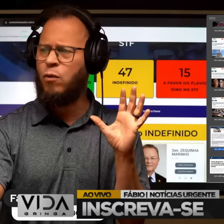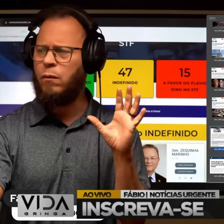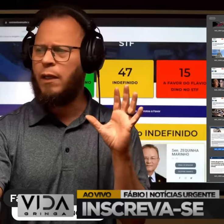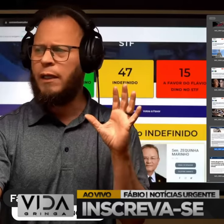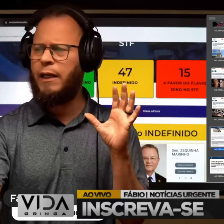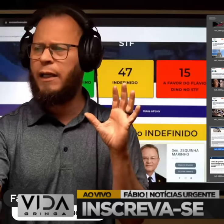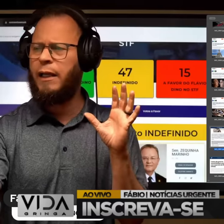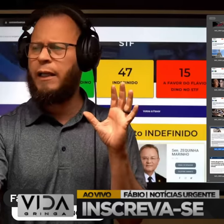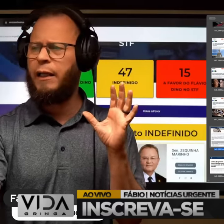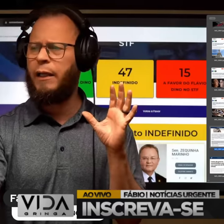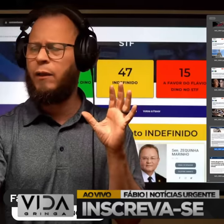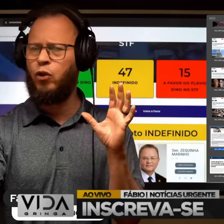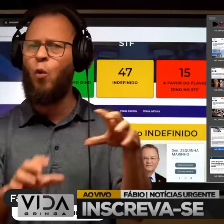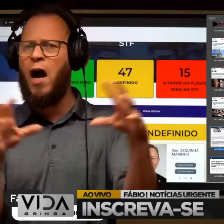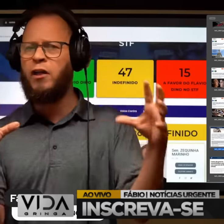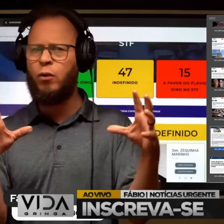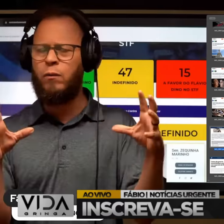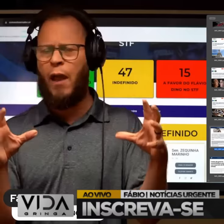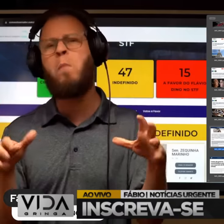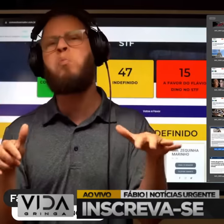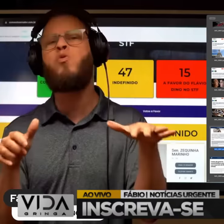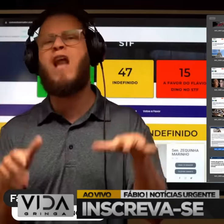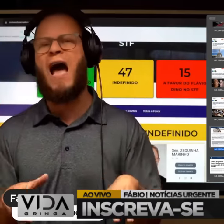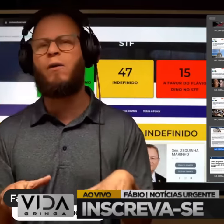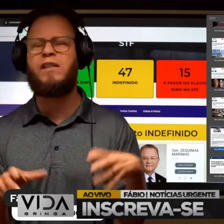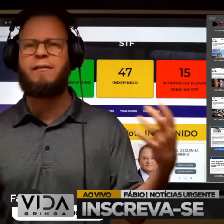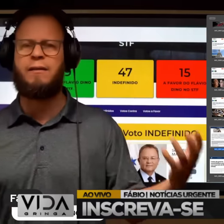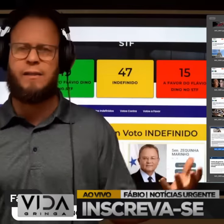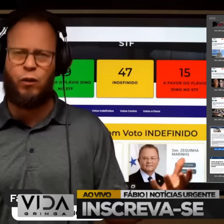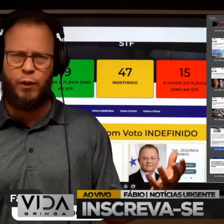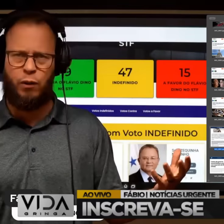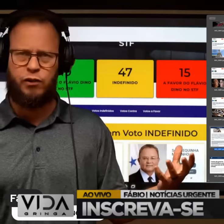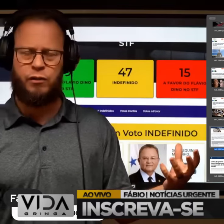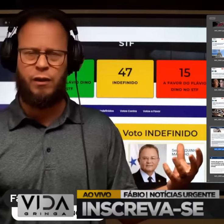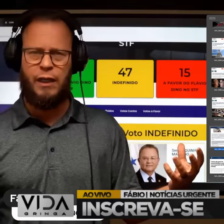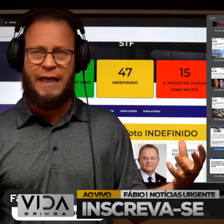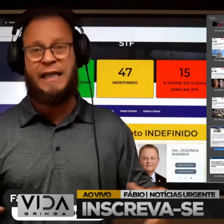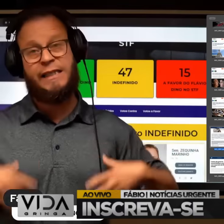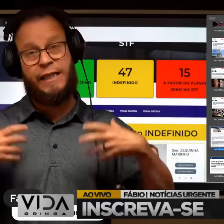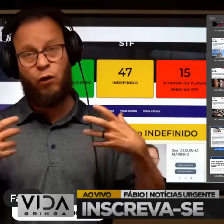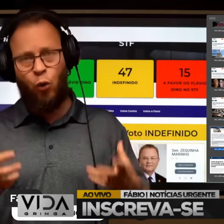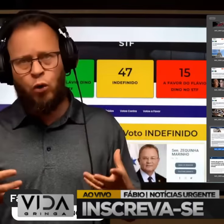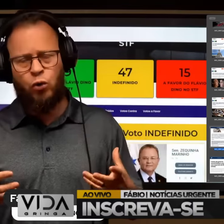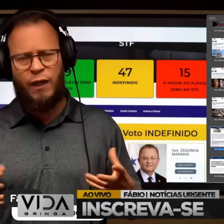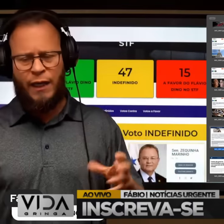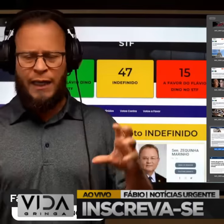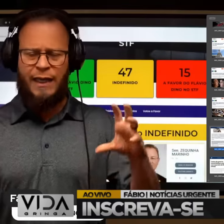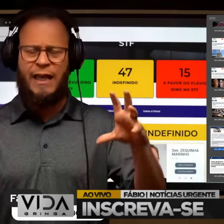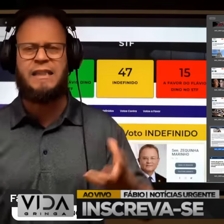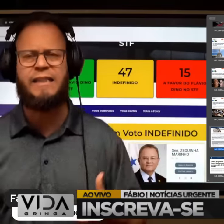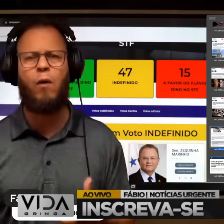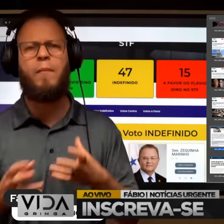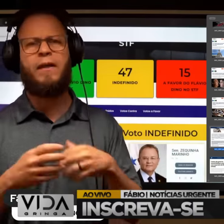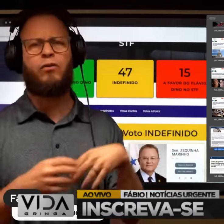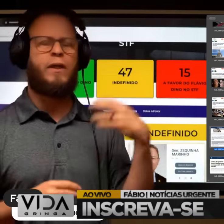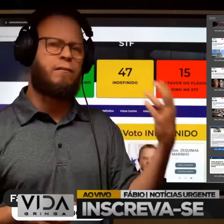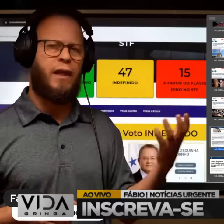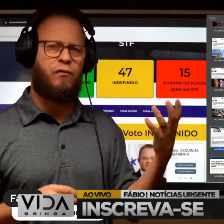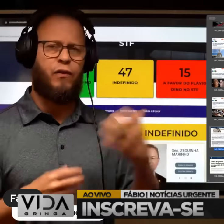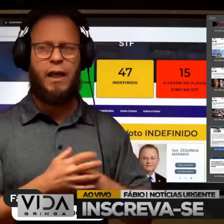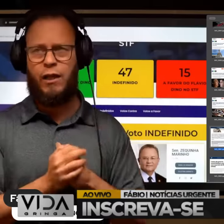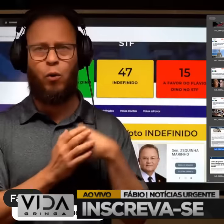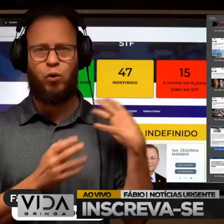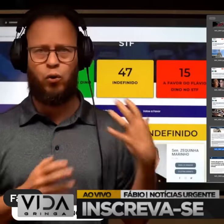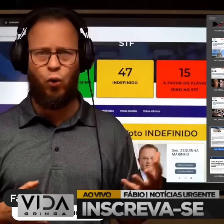Primeiro, que no ano é um buraco de 75 bilhões. E segundo, que esse aumento que